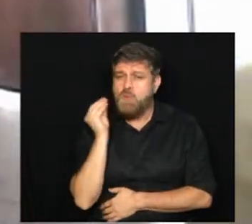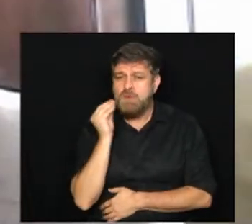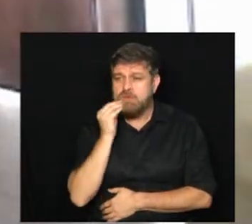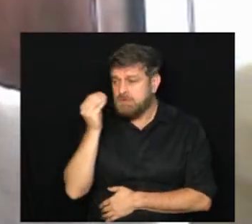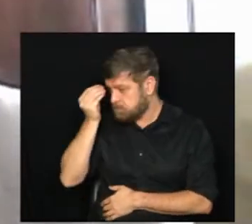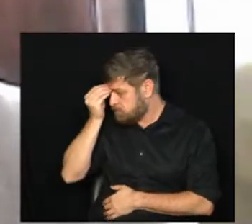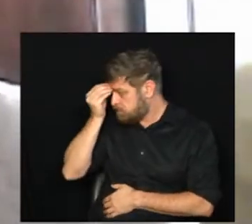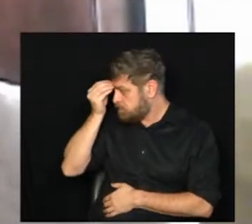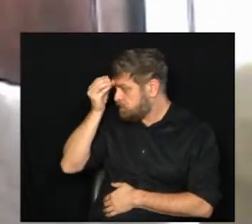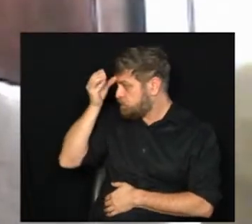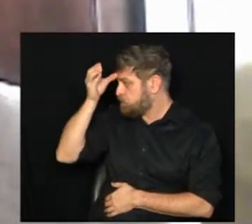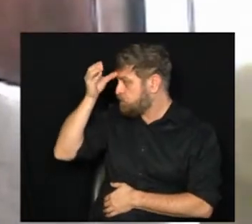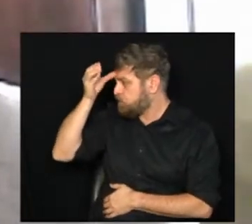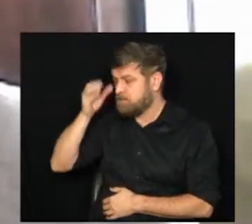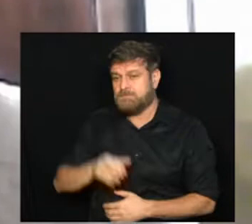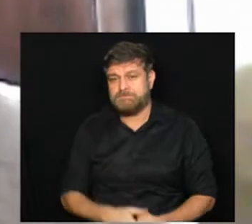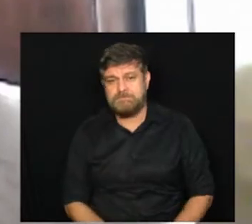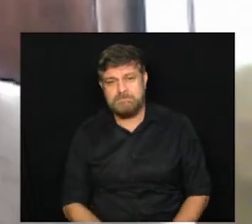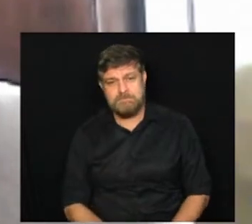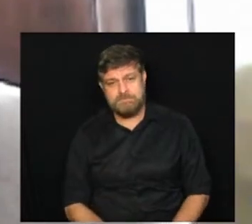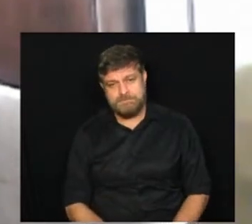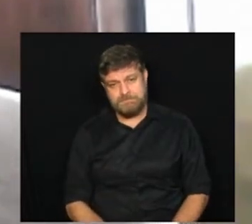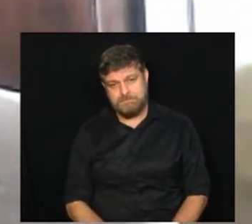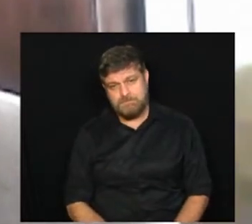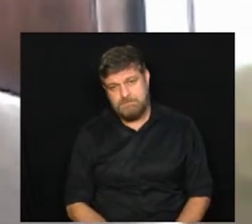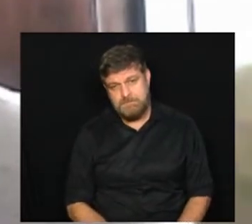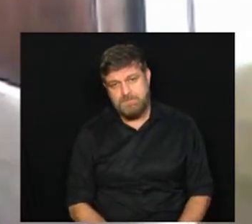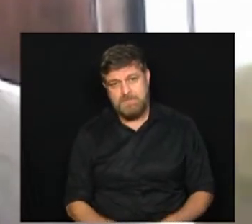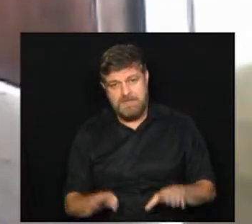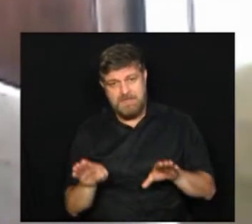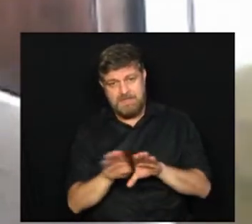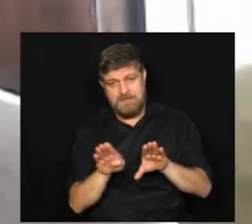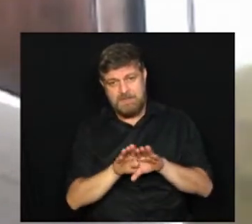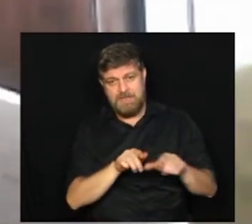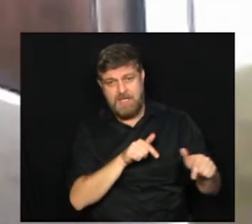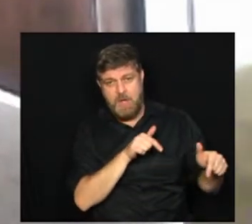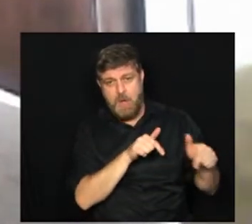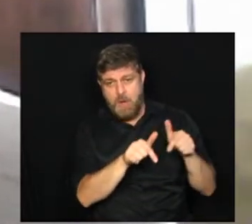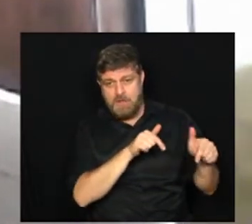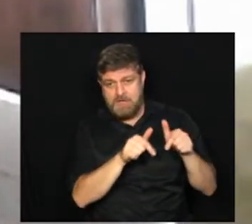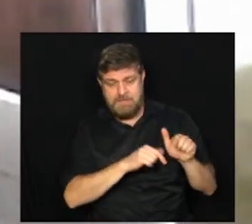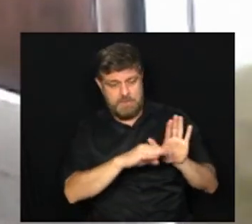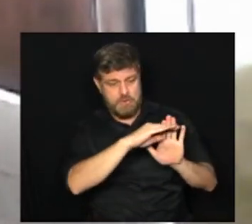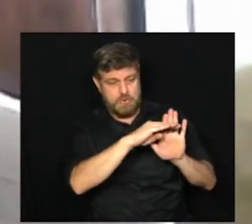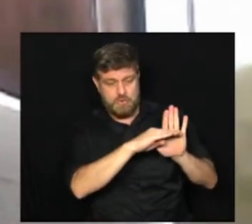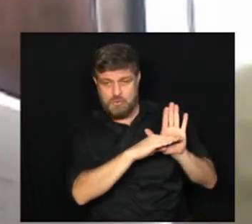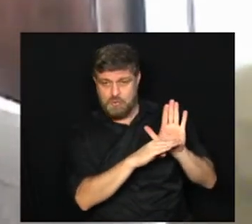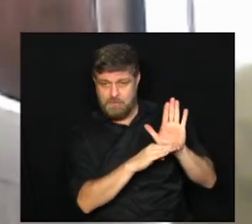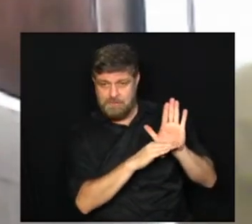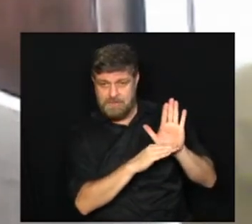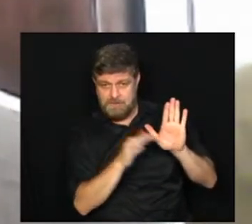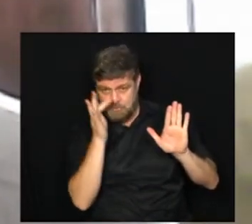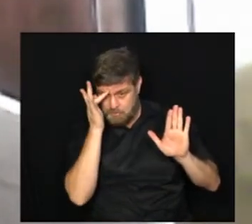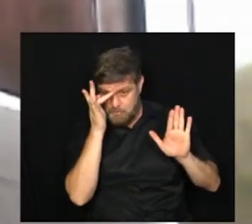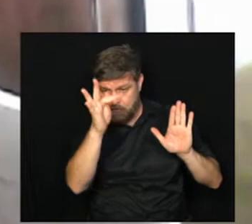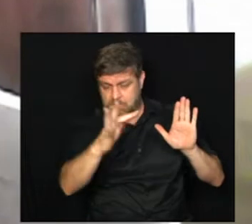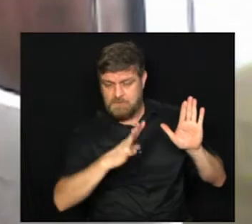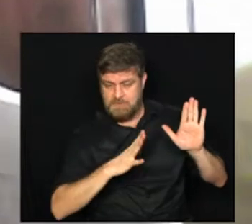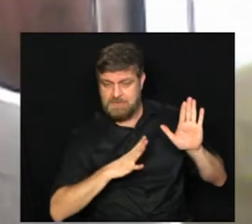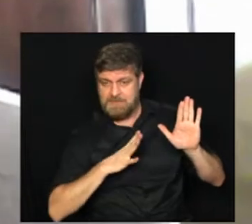bastante. E na convergência dos trabalhos do plano diretor, que já estava olhando para a